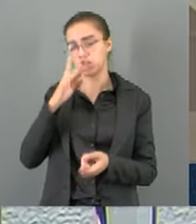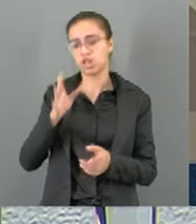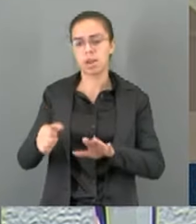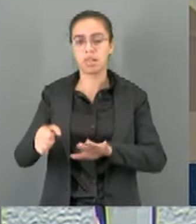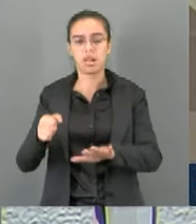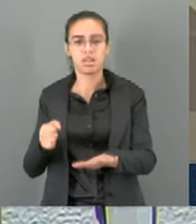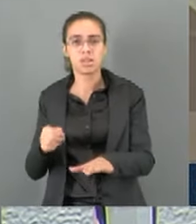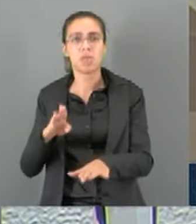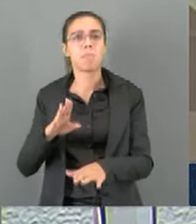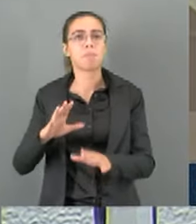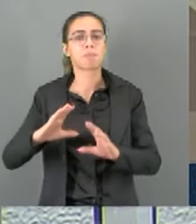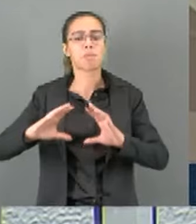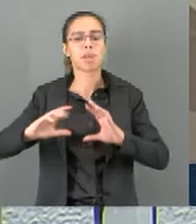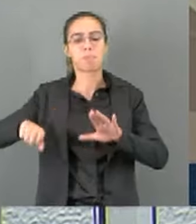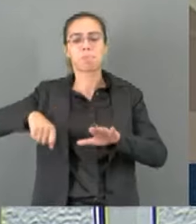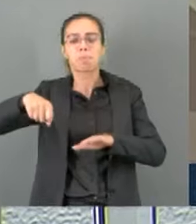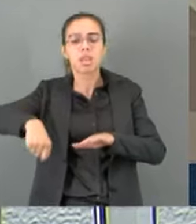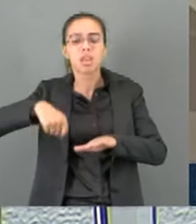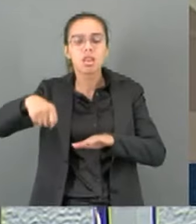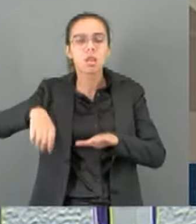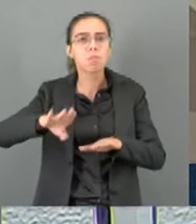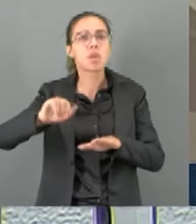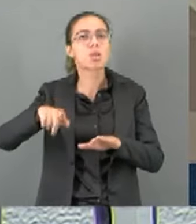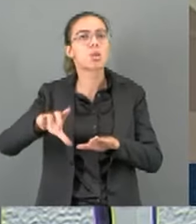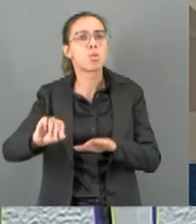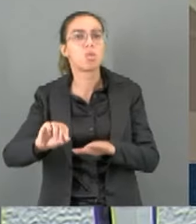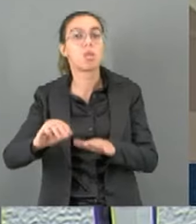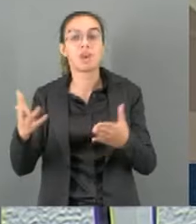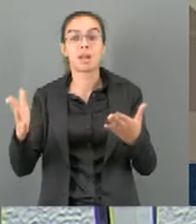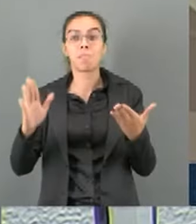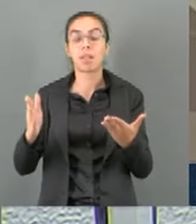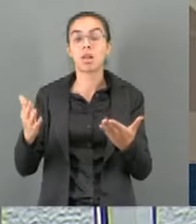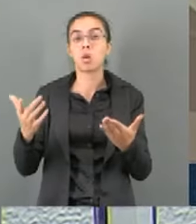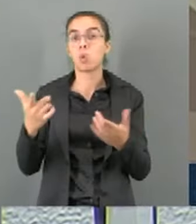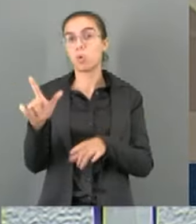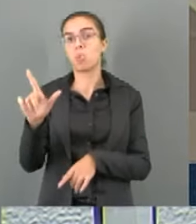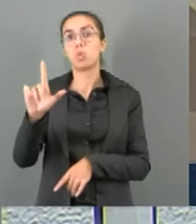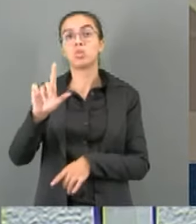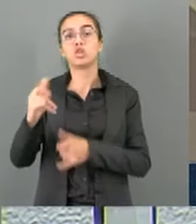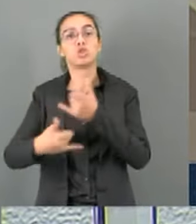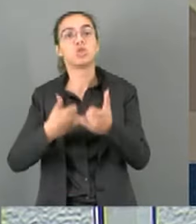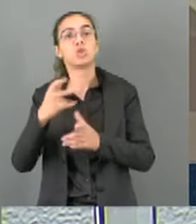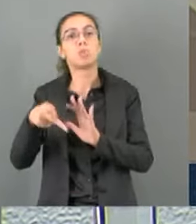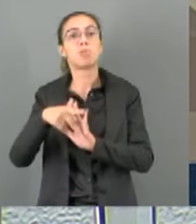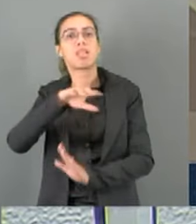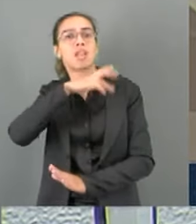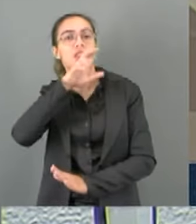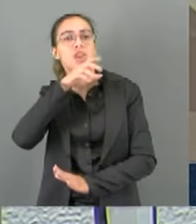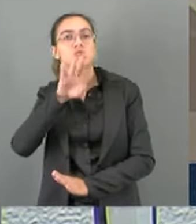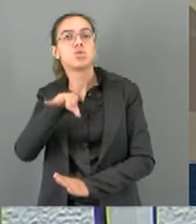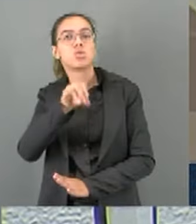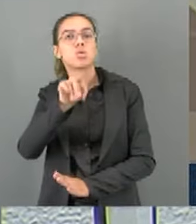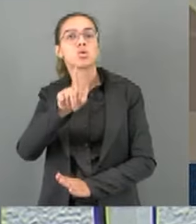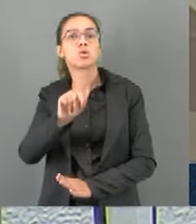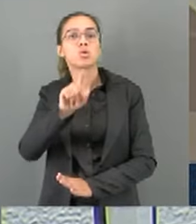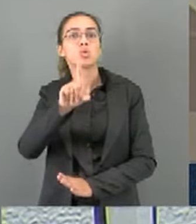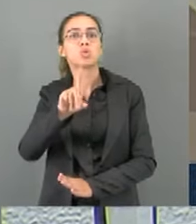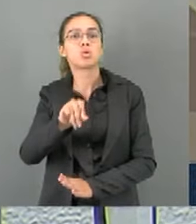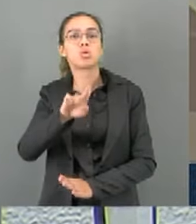bingos, mas eu vou pegar um ponto específico, o jogo do bicho. Hoje ela é uma questão tipificada como contravenção,